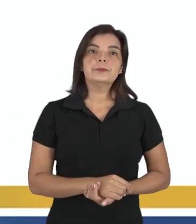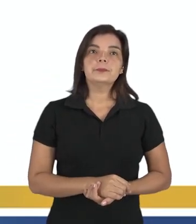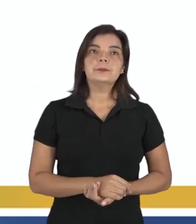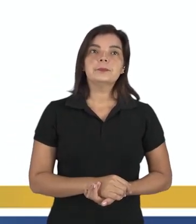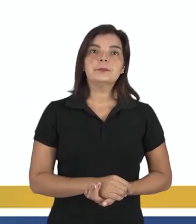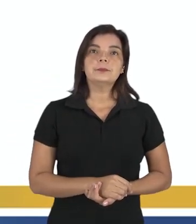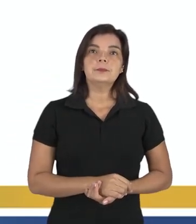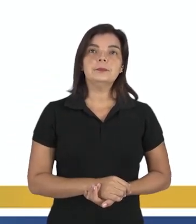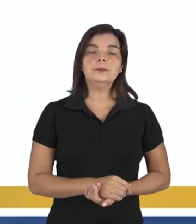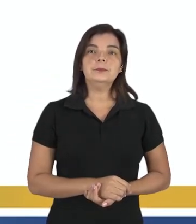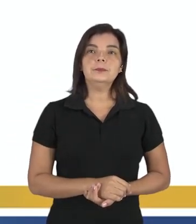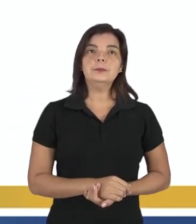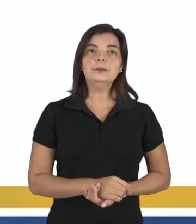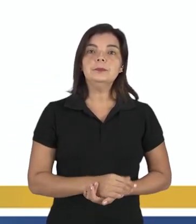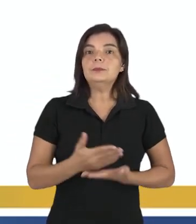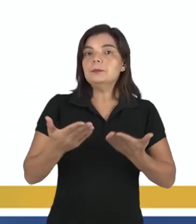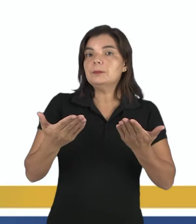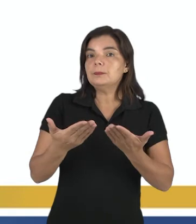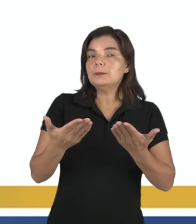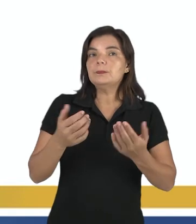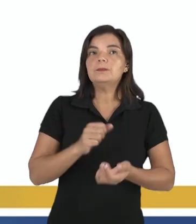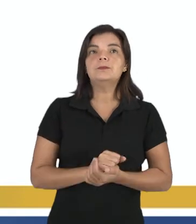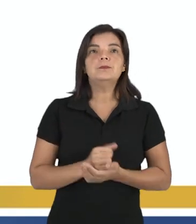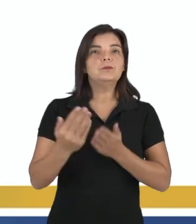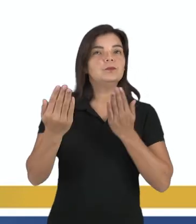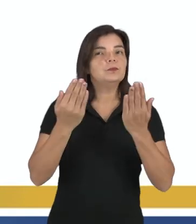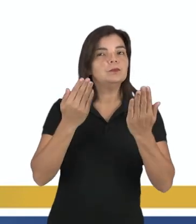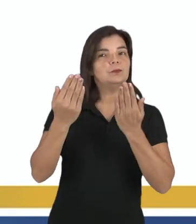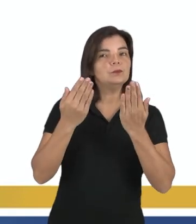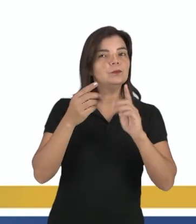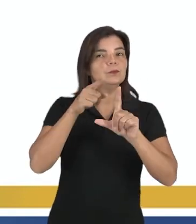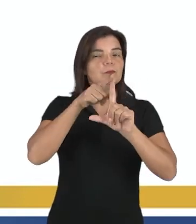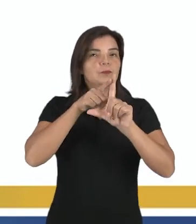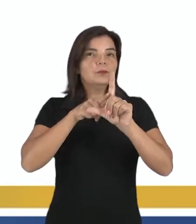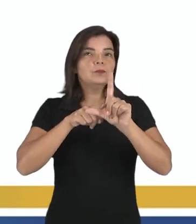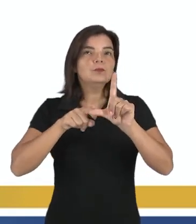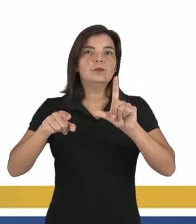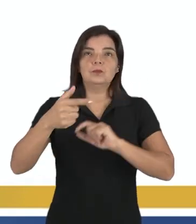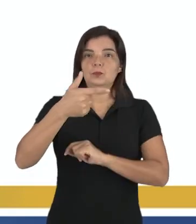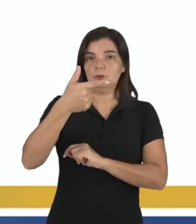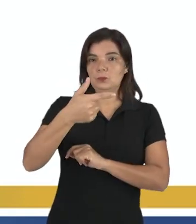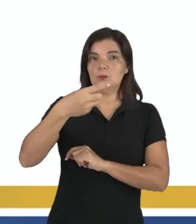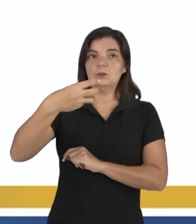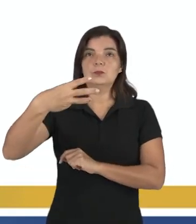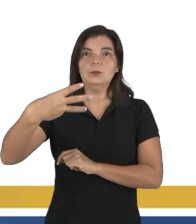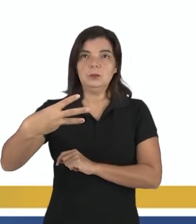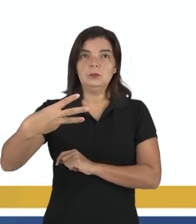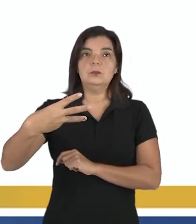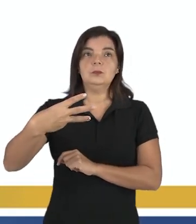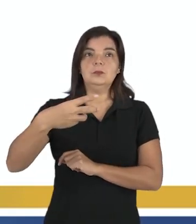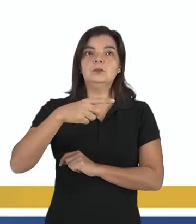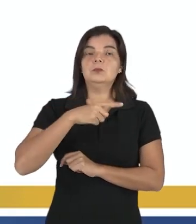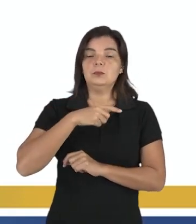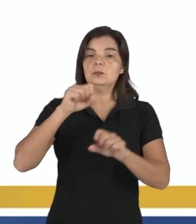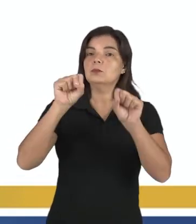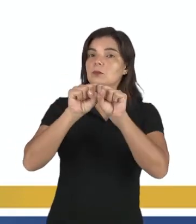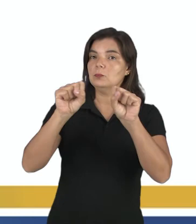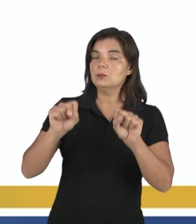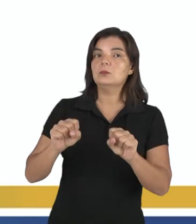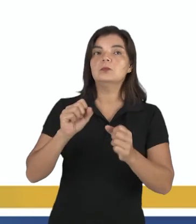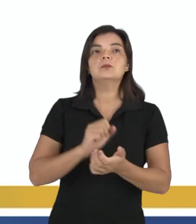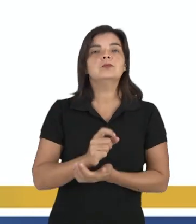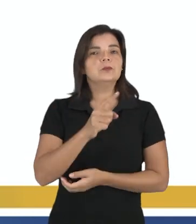certo? Agora, comparando o gráfico 2 e o 3, nós vamos ter a seguinte